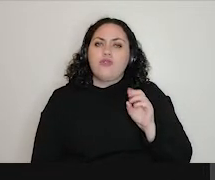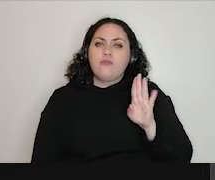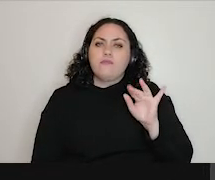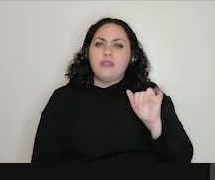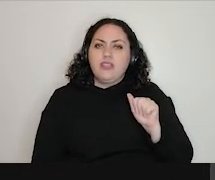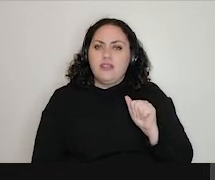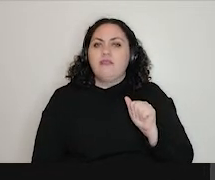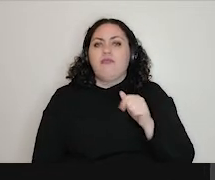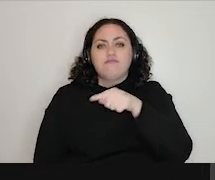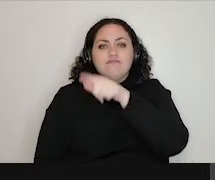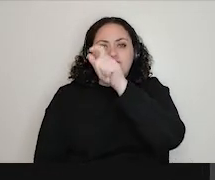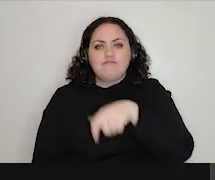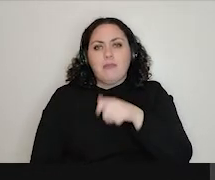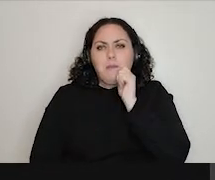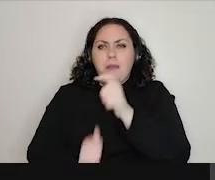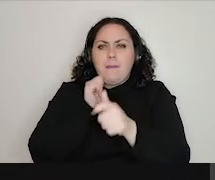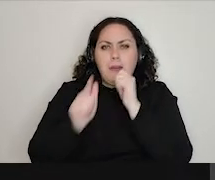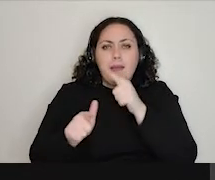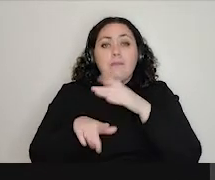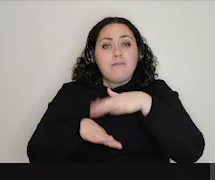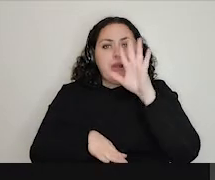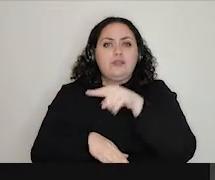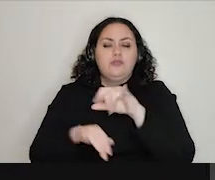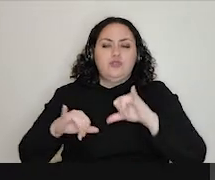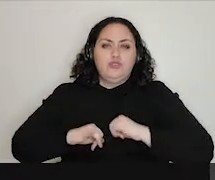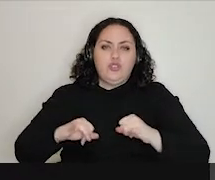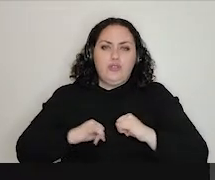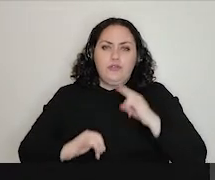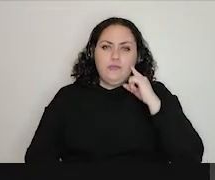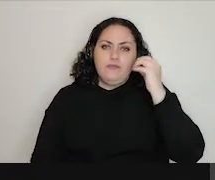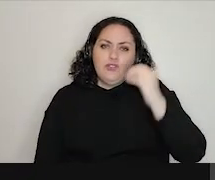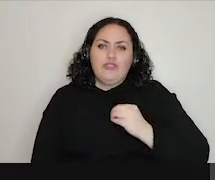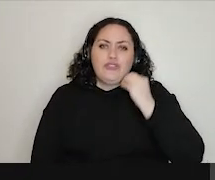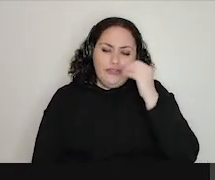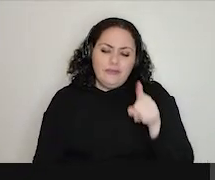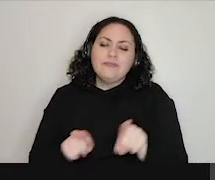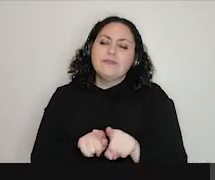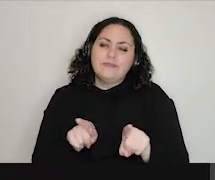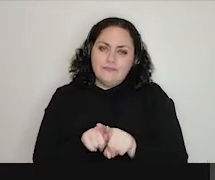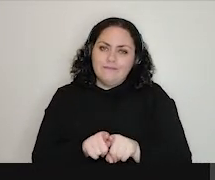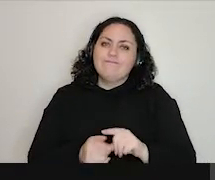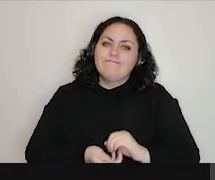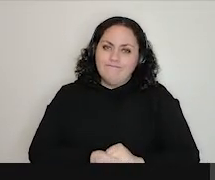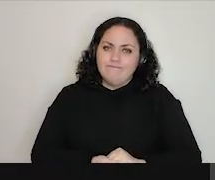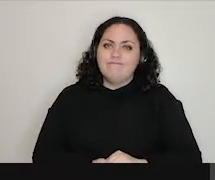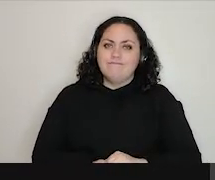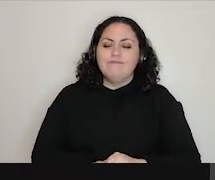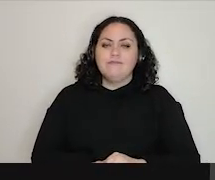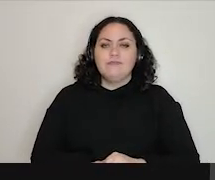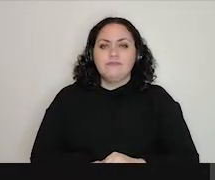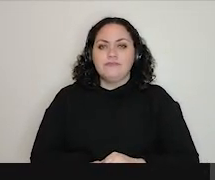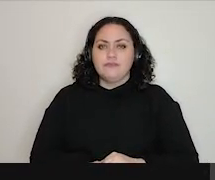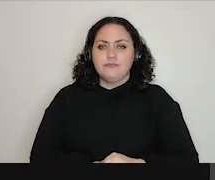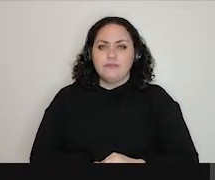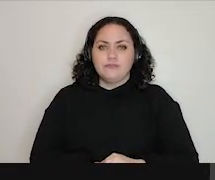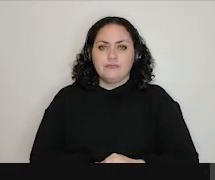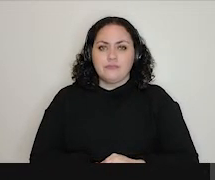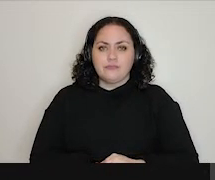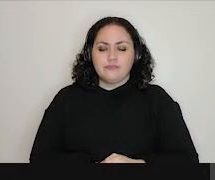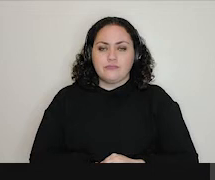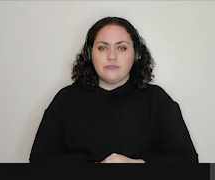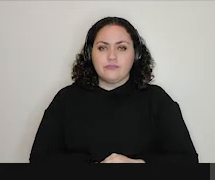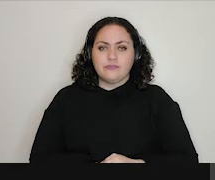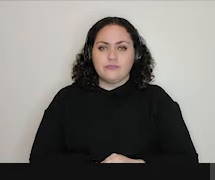mais homofobia ele vai passar. E, consequentemente, mais sofrimento psíquico, né, a mais sofrimento psíquico ele vai